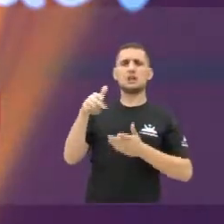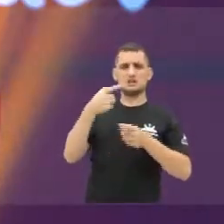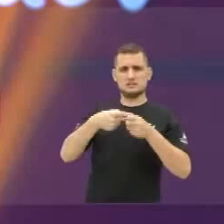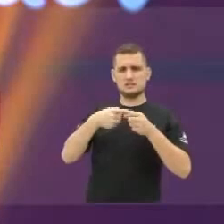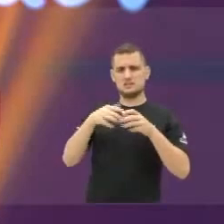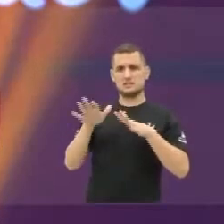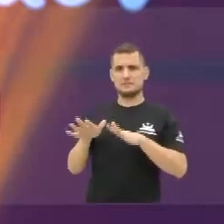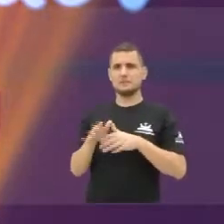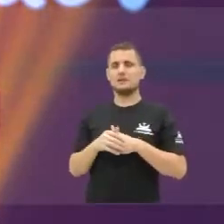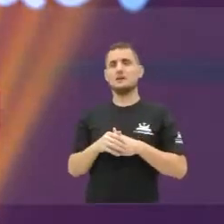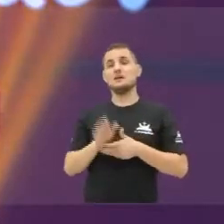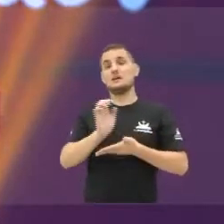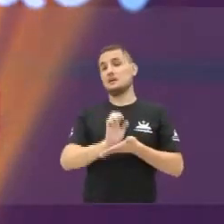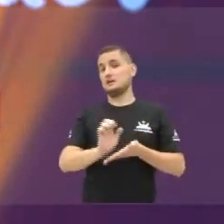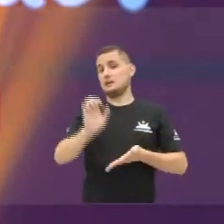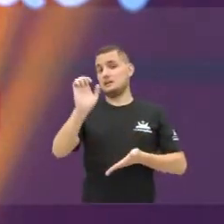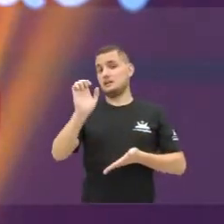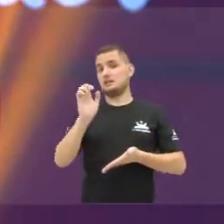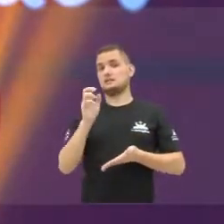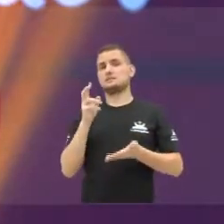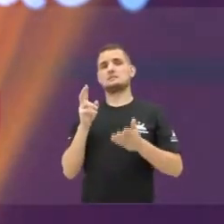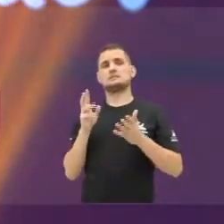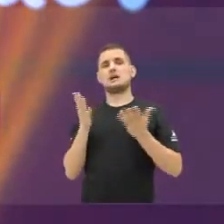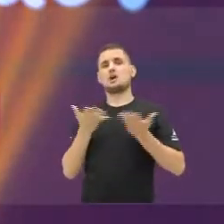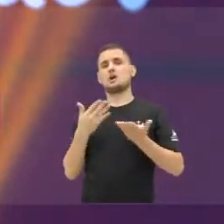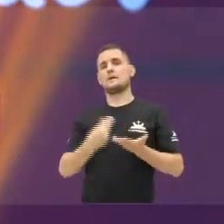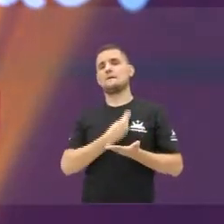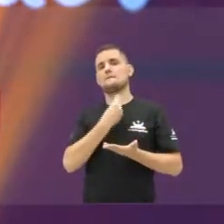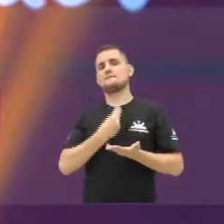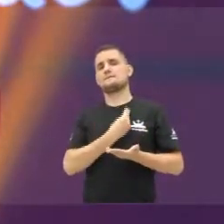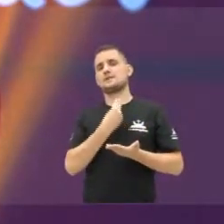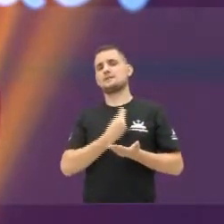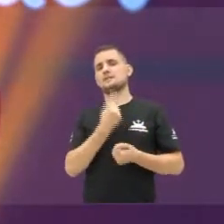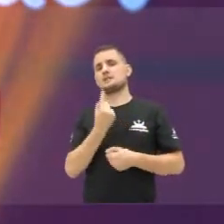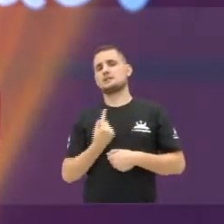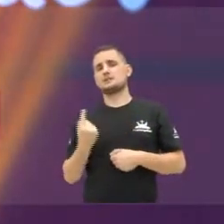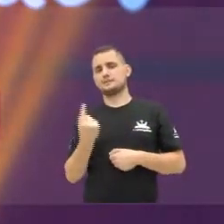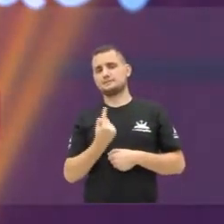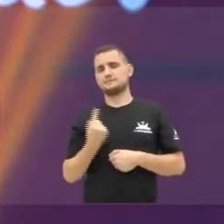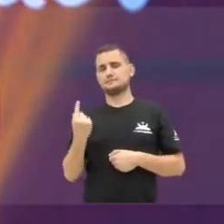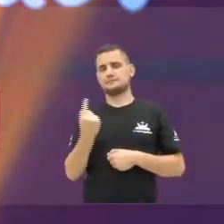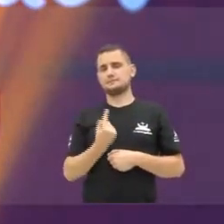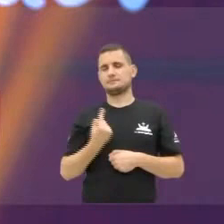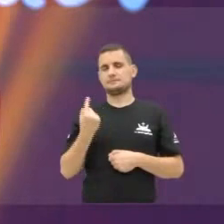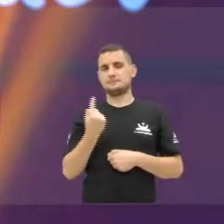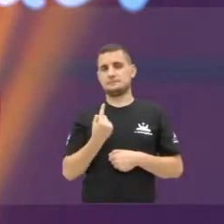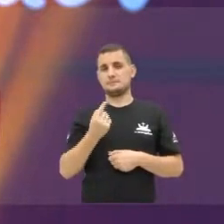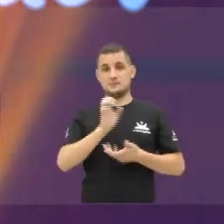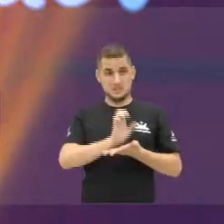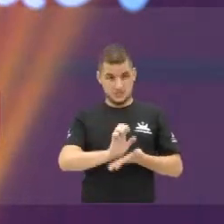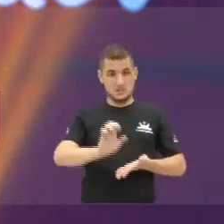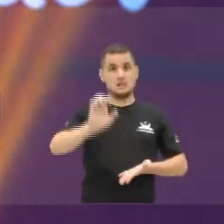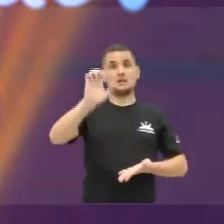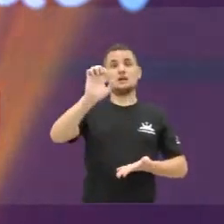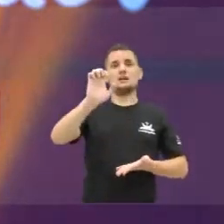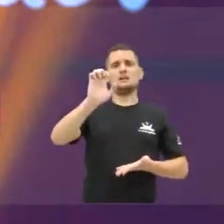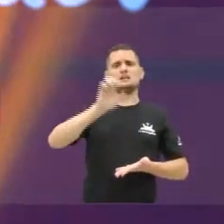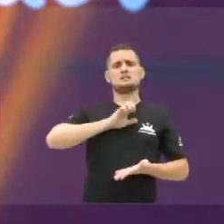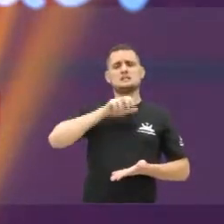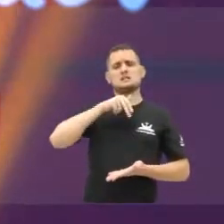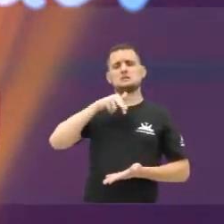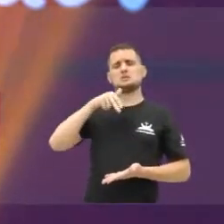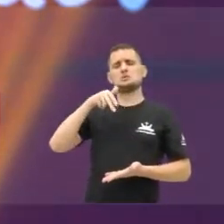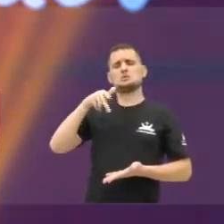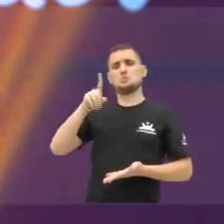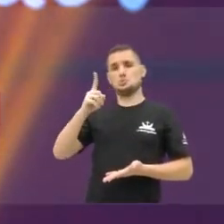e agora ele vai se isolar. Andou pelo caminho um dia de